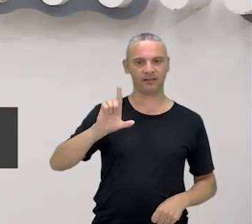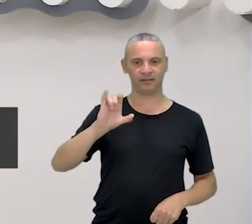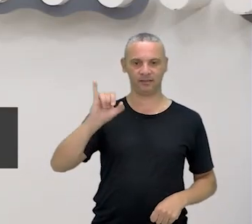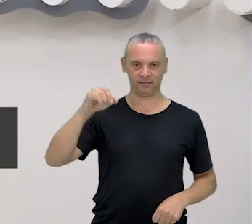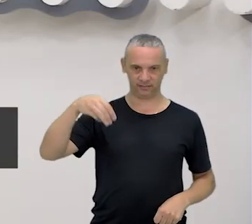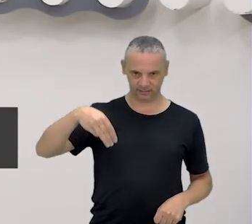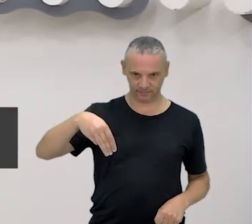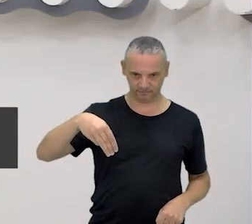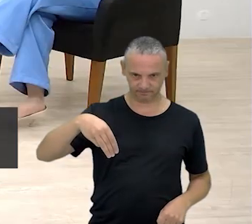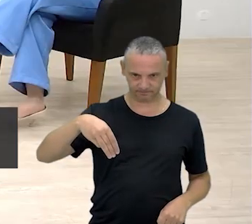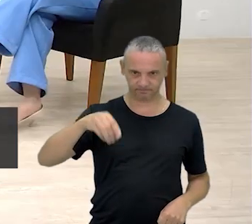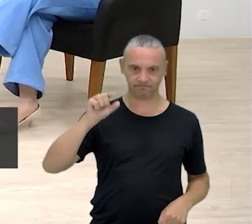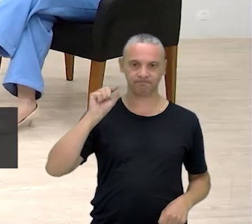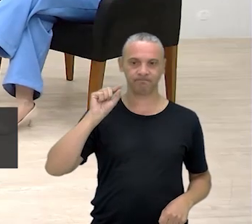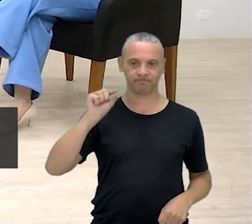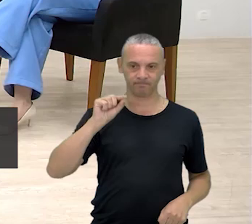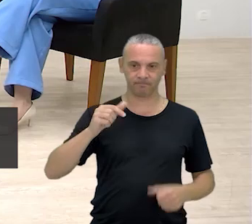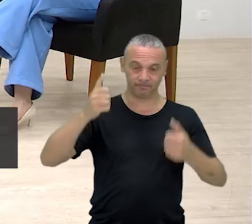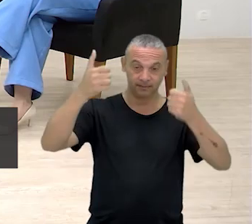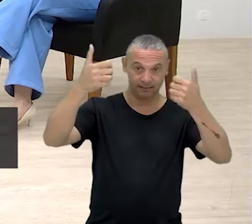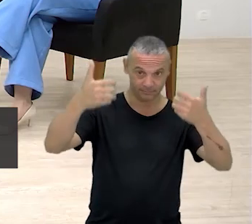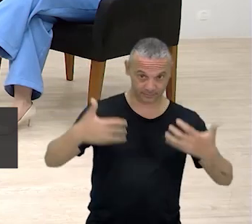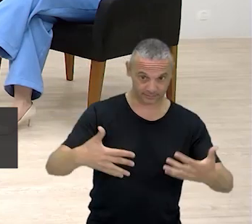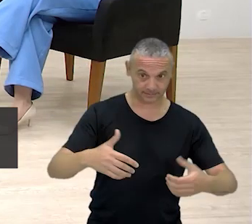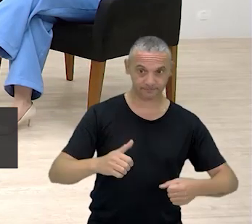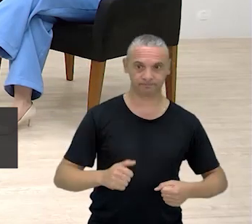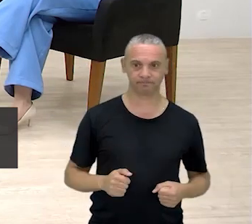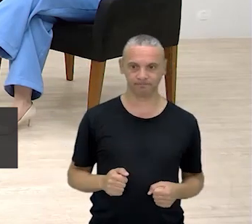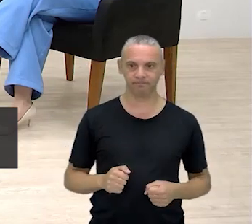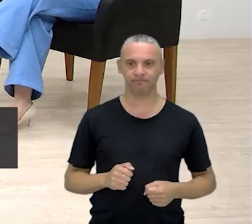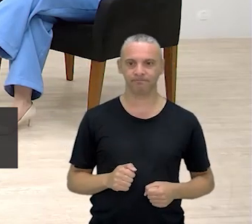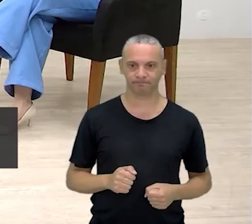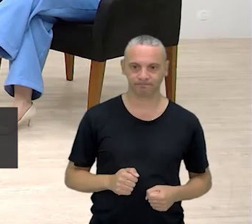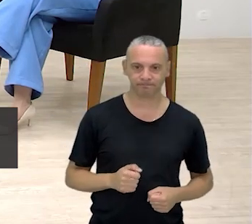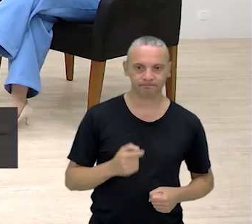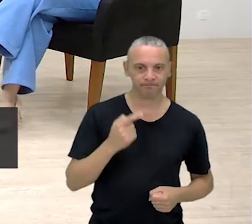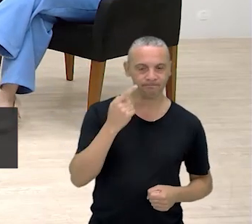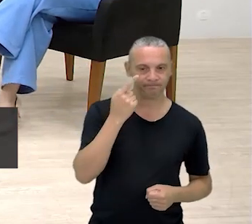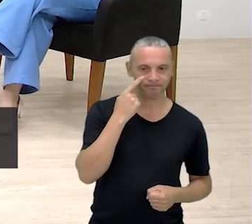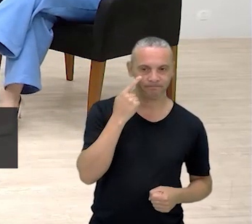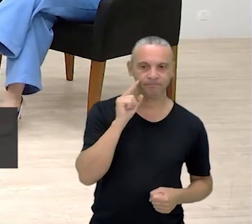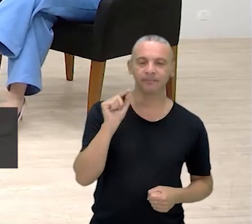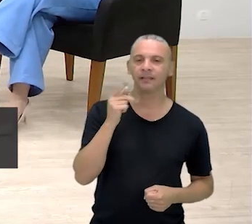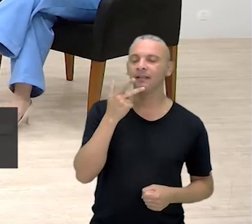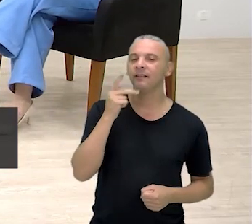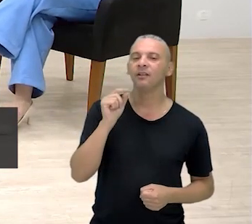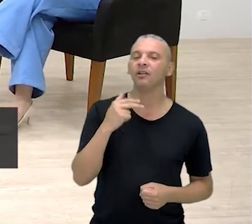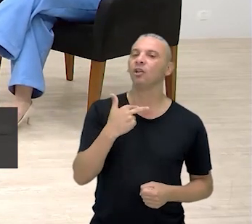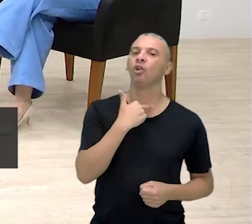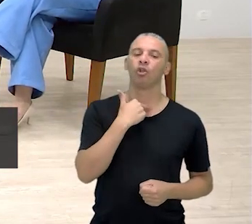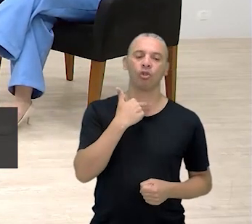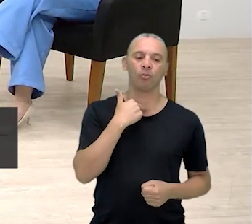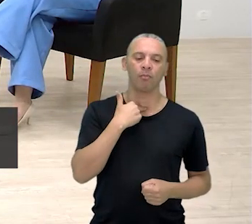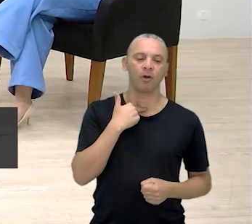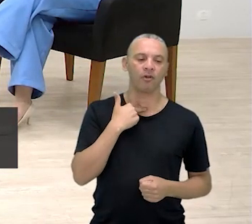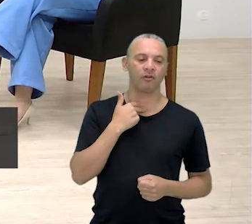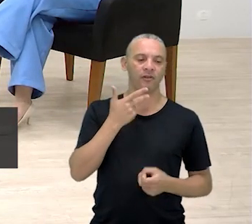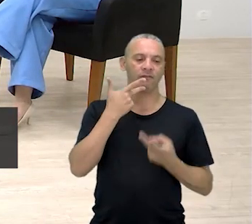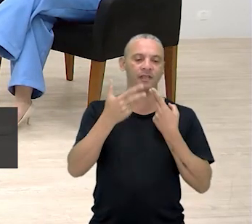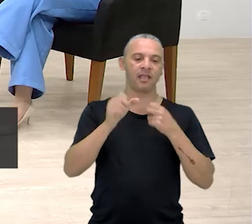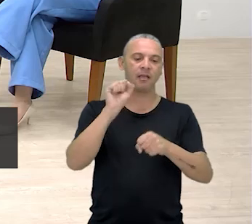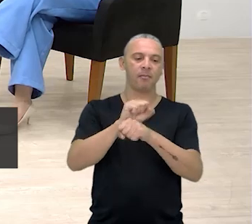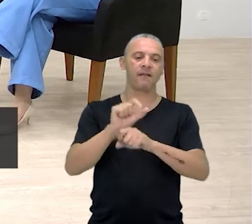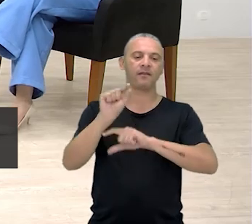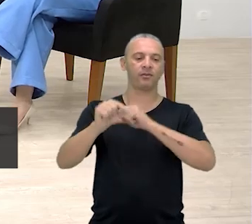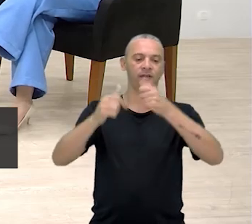ela. Evelyn, tá boa? Evelyn Aparecida. Evelyn, o que você não pode deixar de falar depois